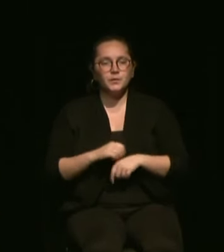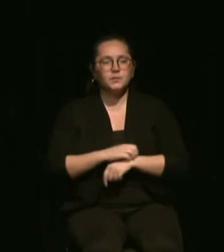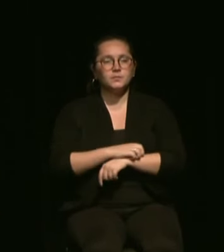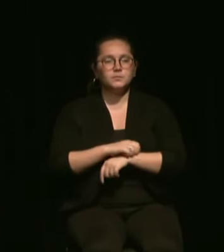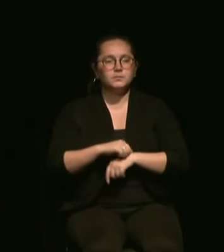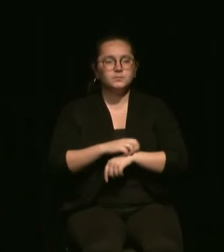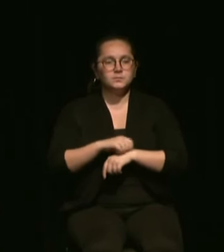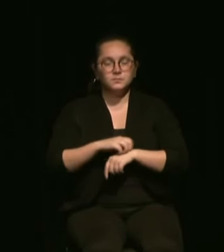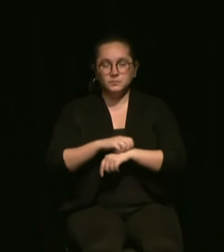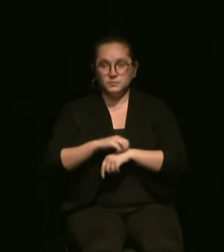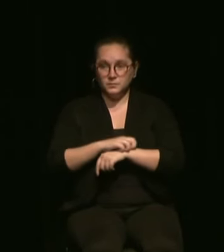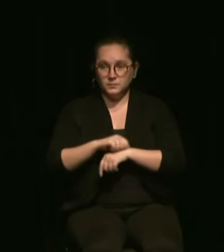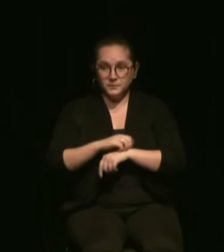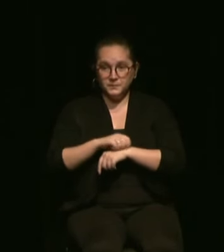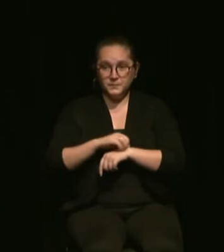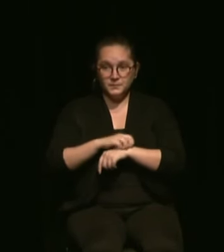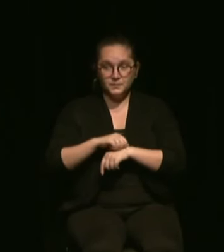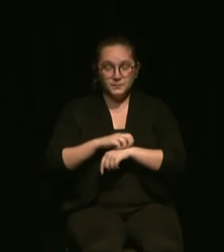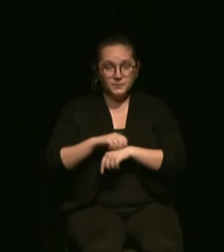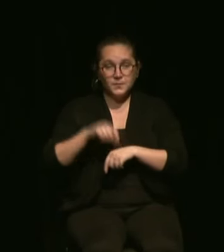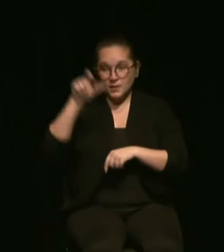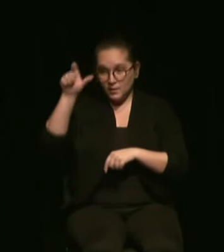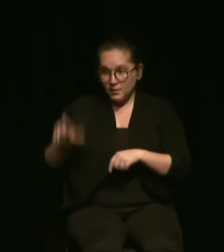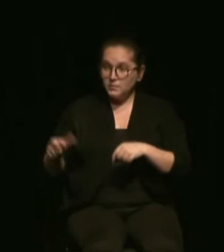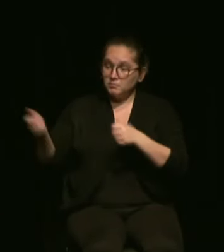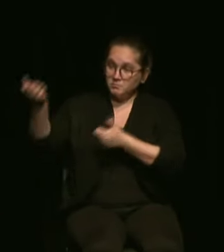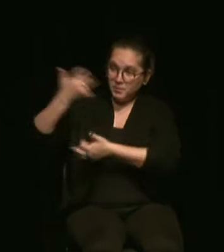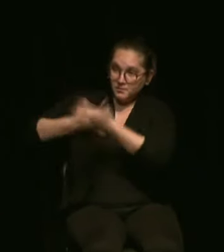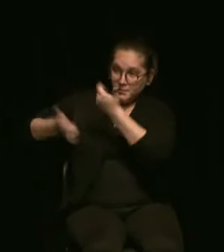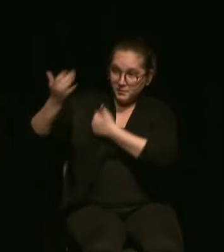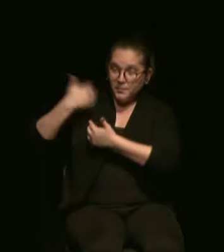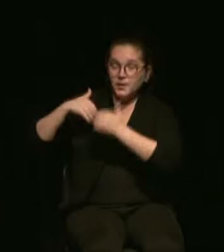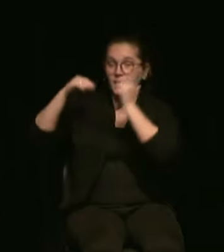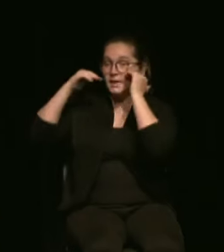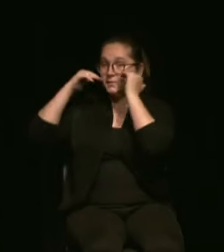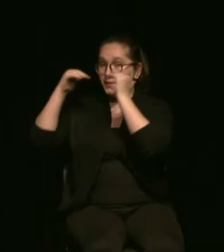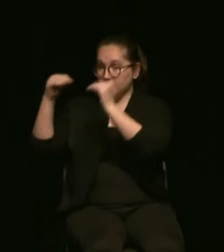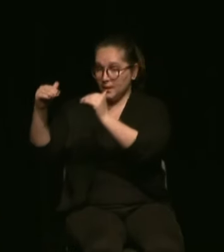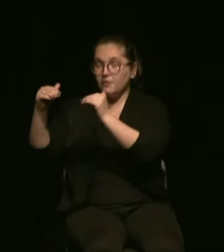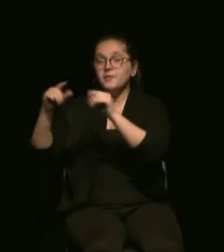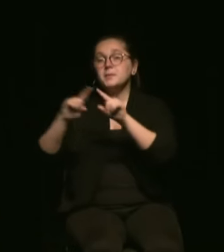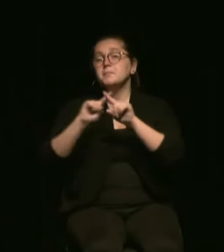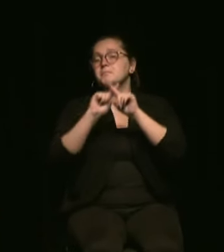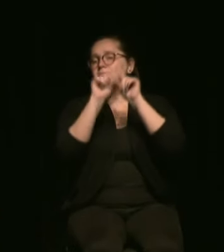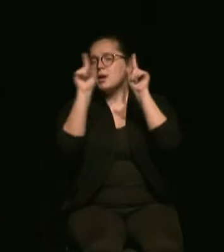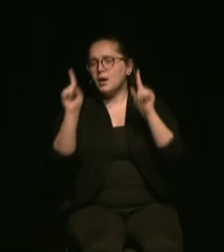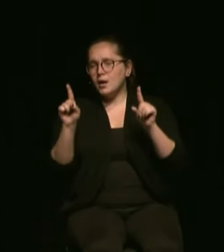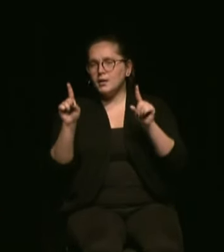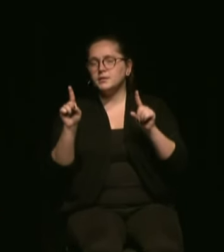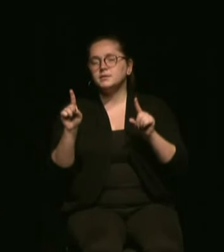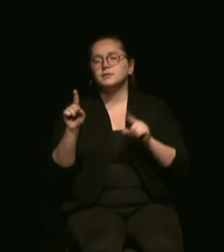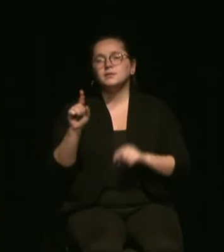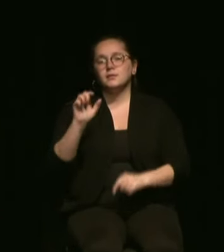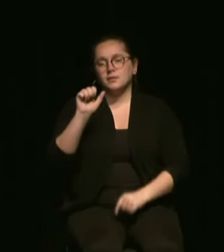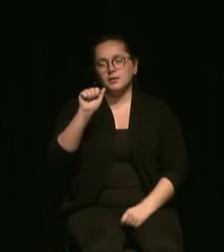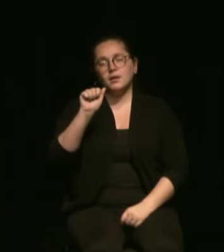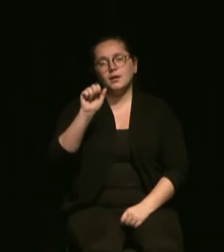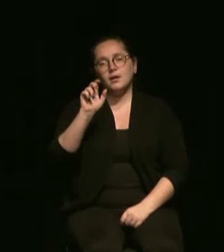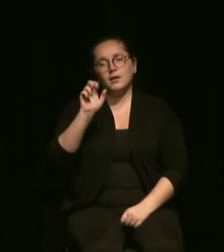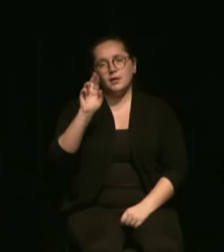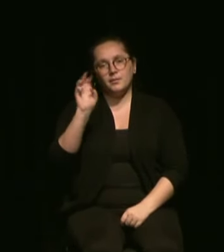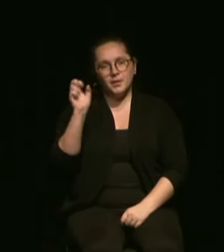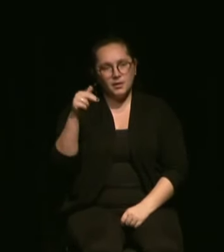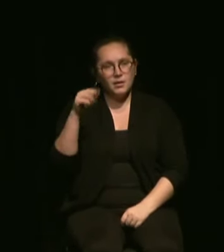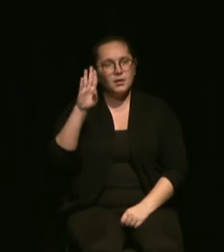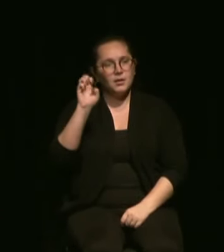a palavra do seu interlocutor, mas que, no caso do Abraham Bomba... Bomba.